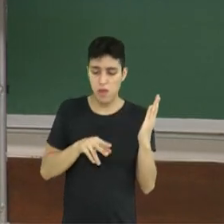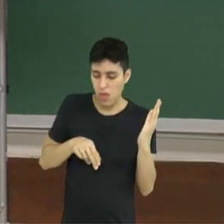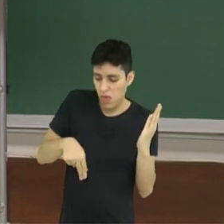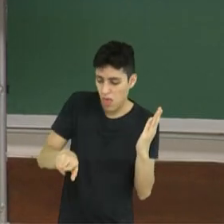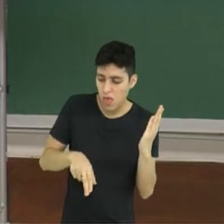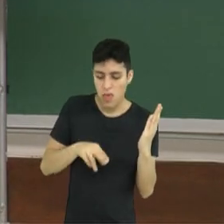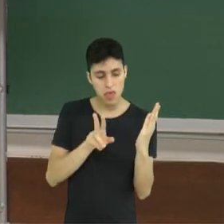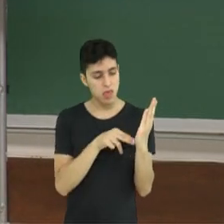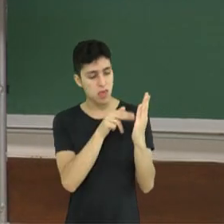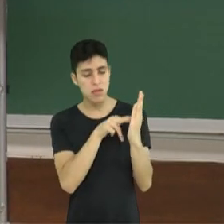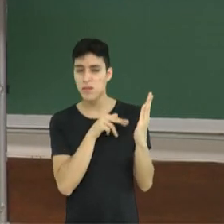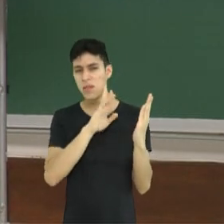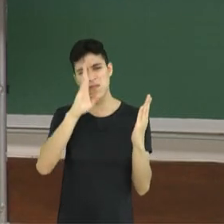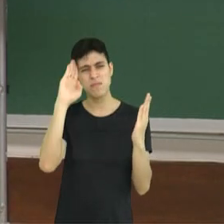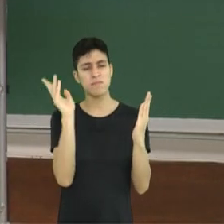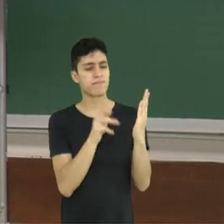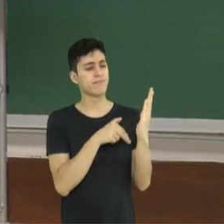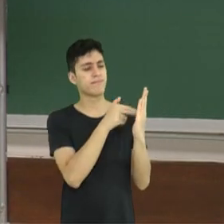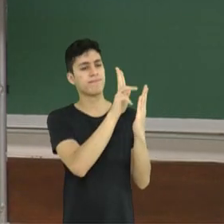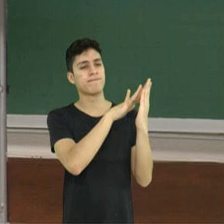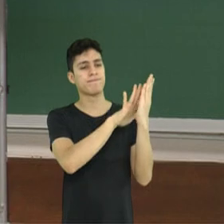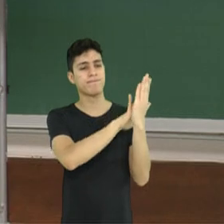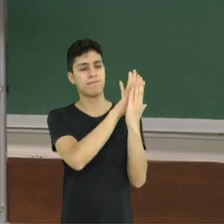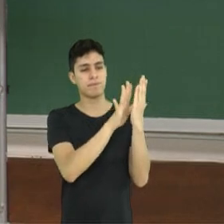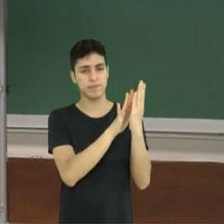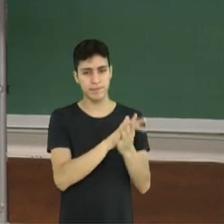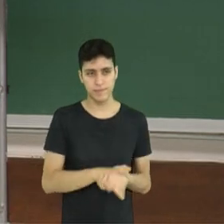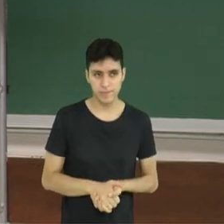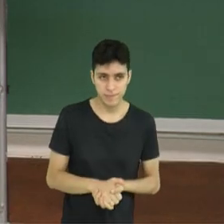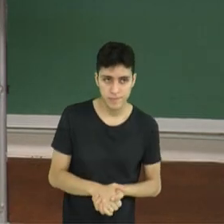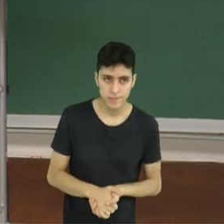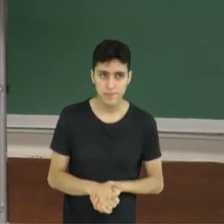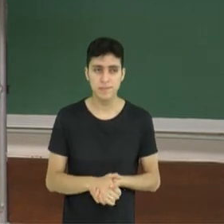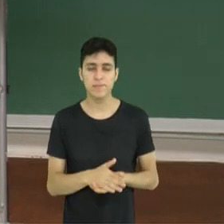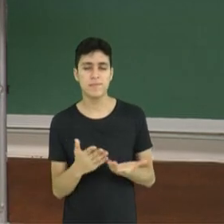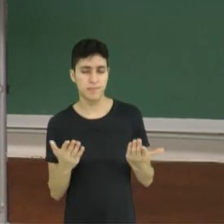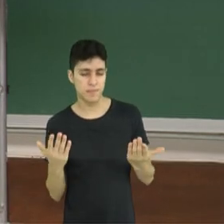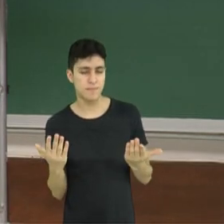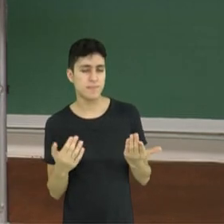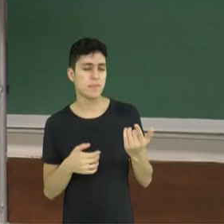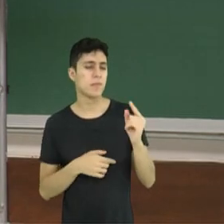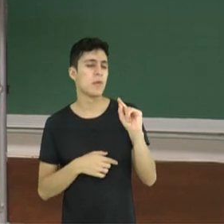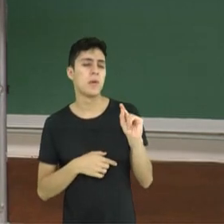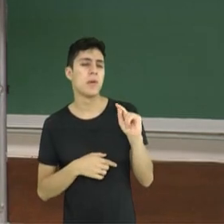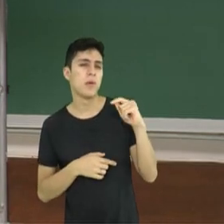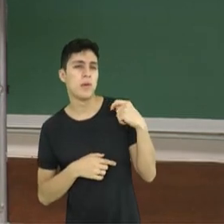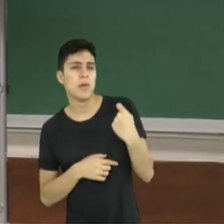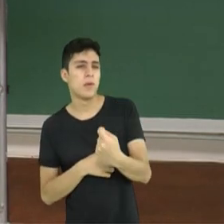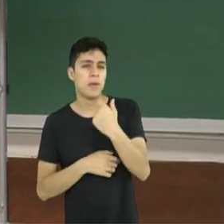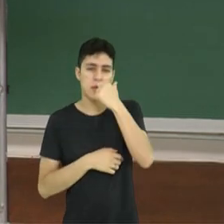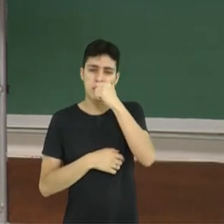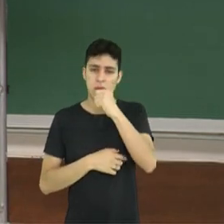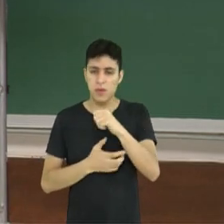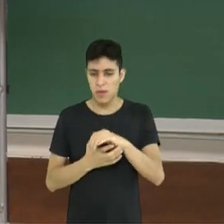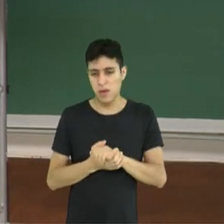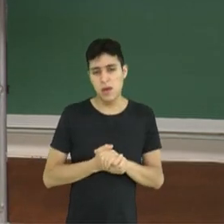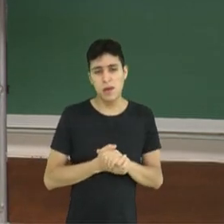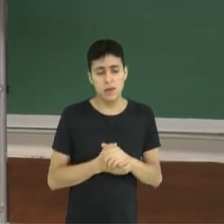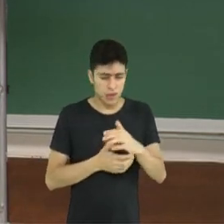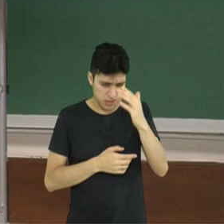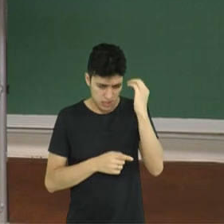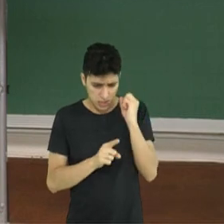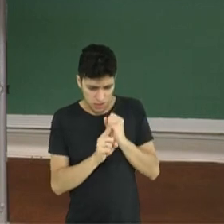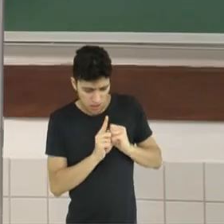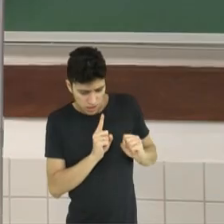não está mais na paleta de cores tá e a juntei as mulheres né não podemos deixar de falar das mulheres numa sociedade